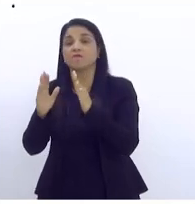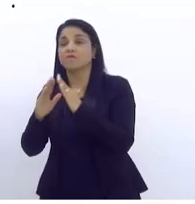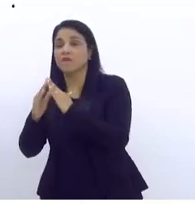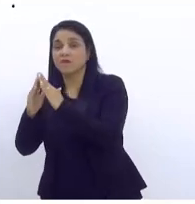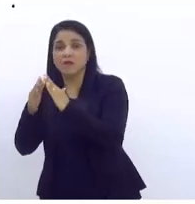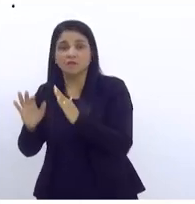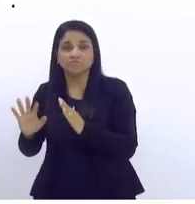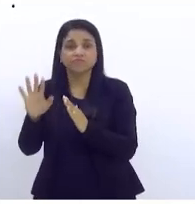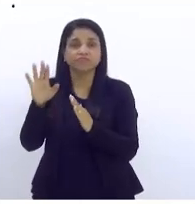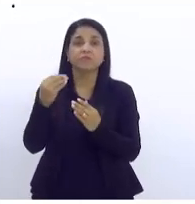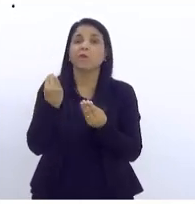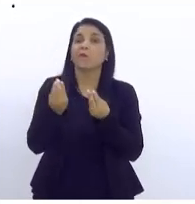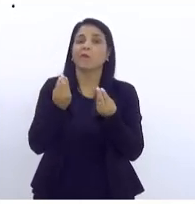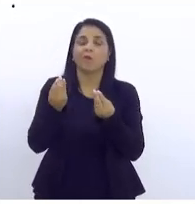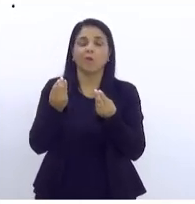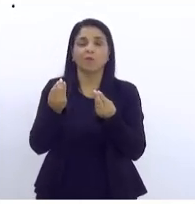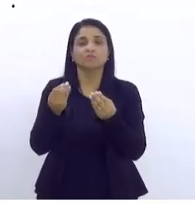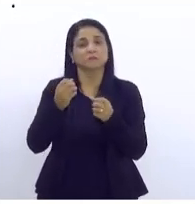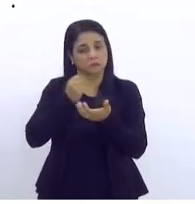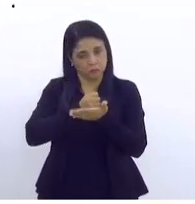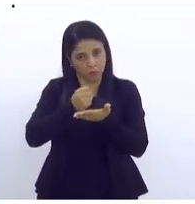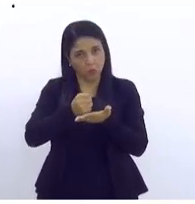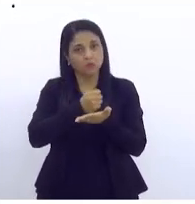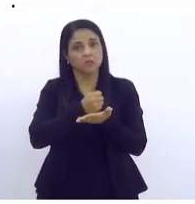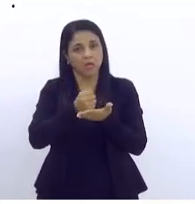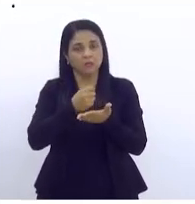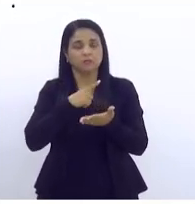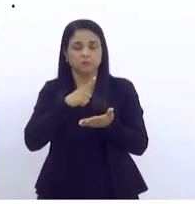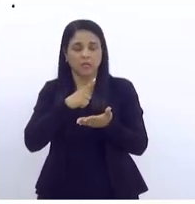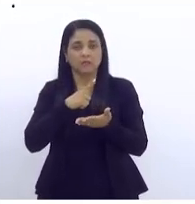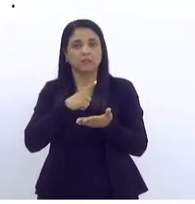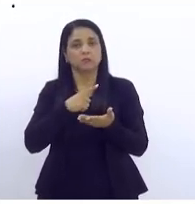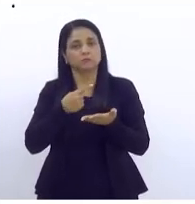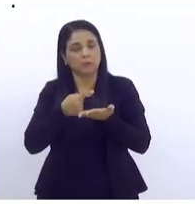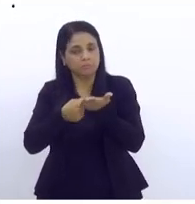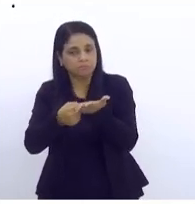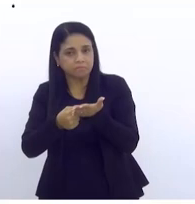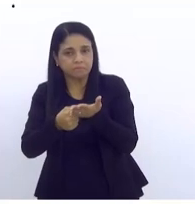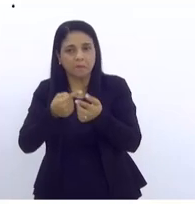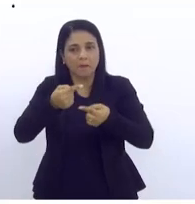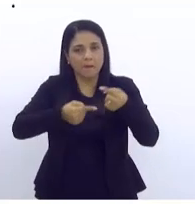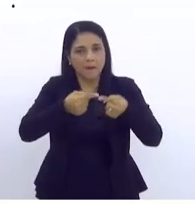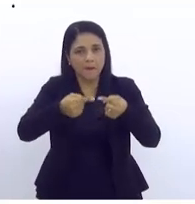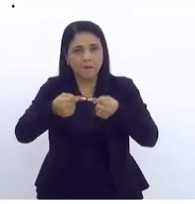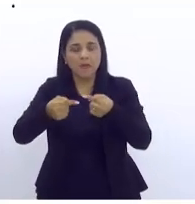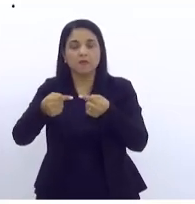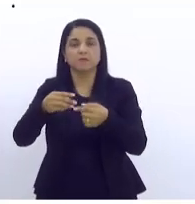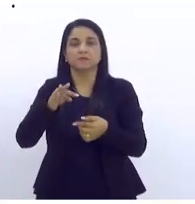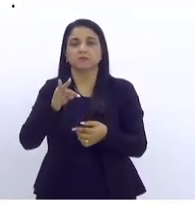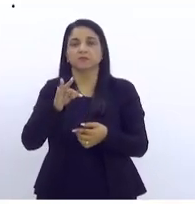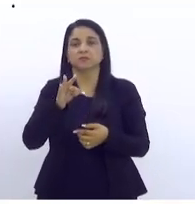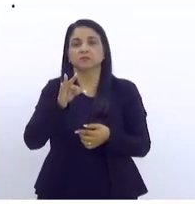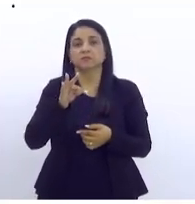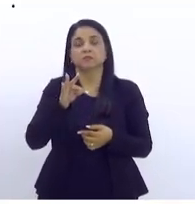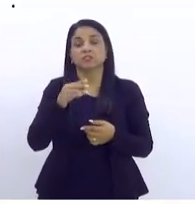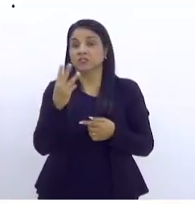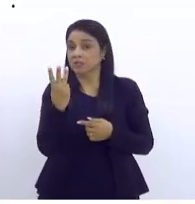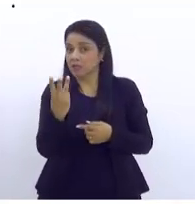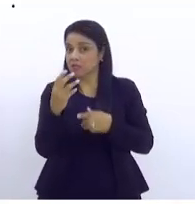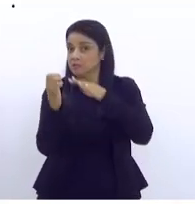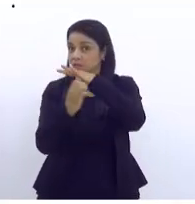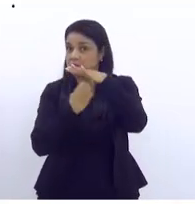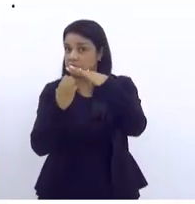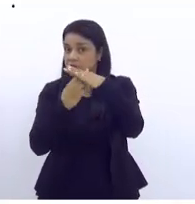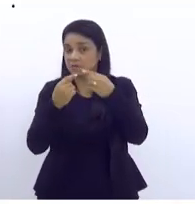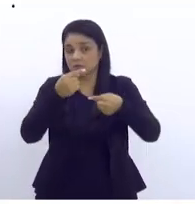eh eh isso tá no contrato e tá tendo uma negociação nesse momento com relação às favelas do Rio de Janeiro né As Três empresas estão